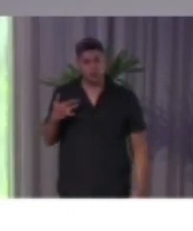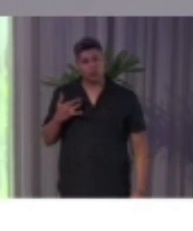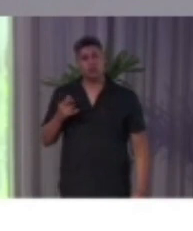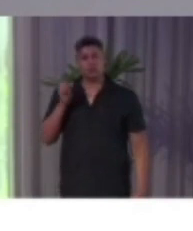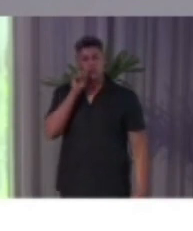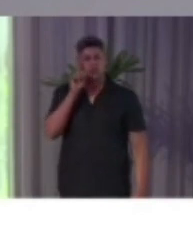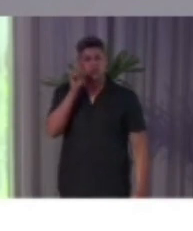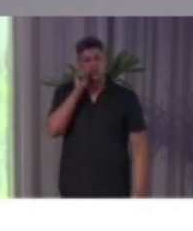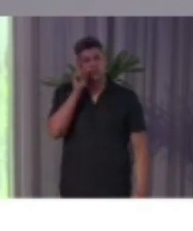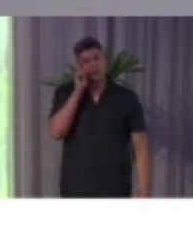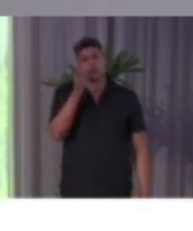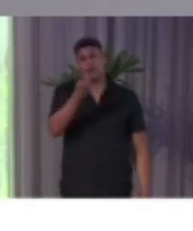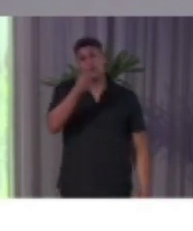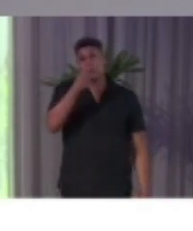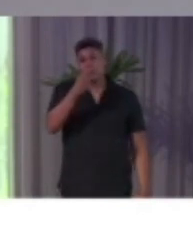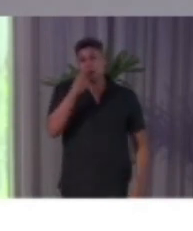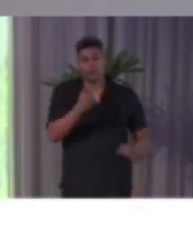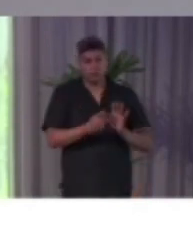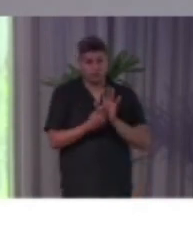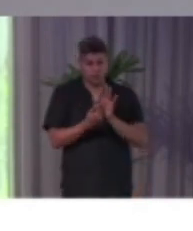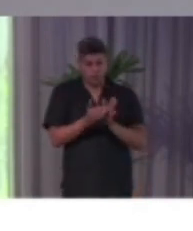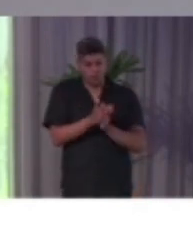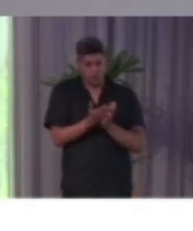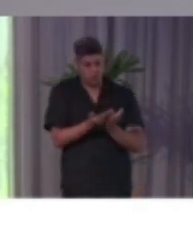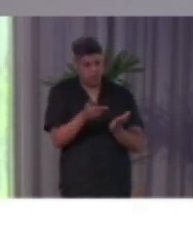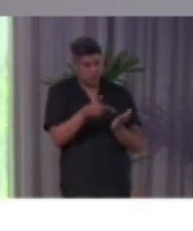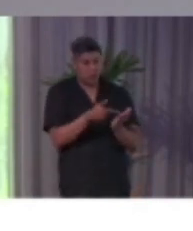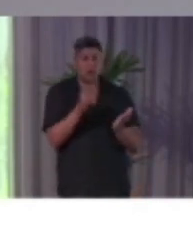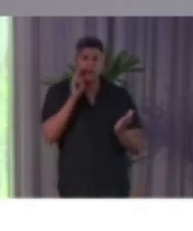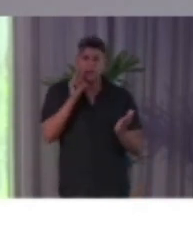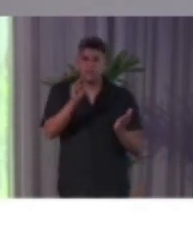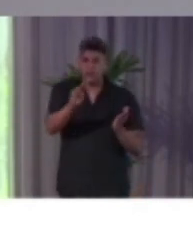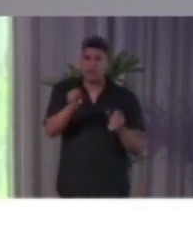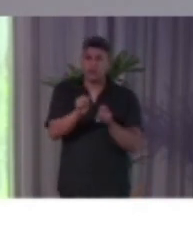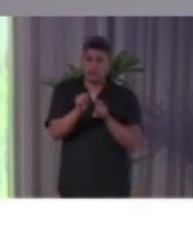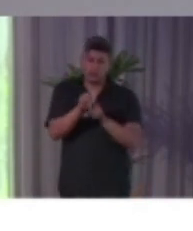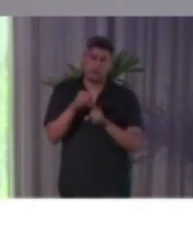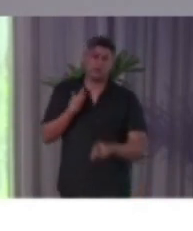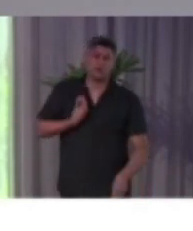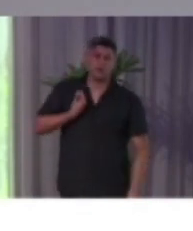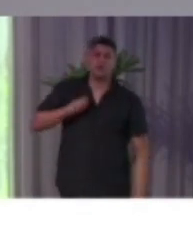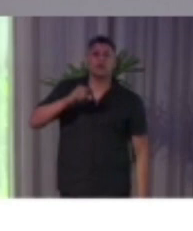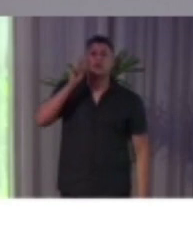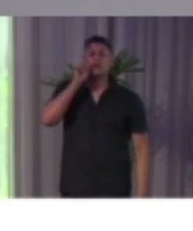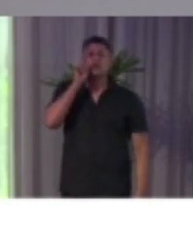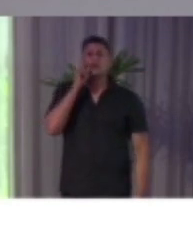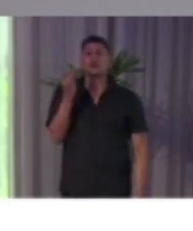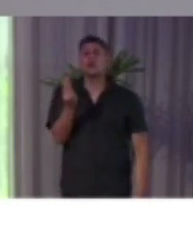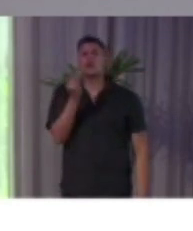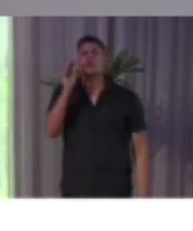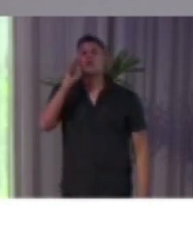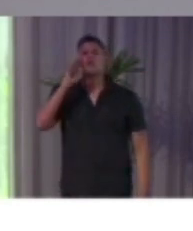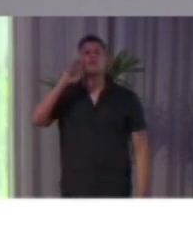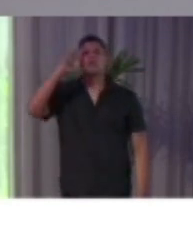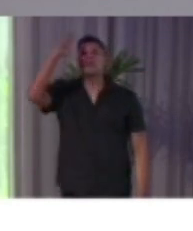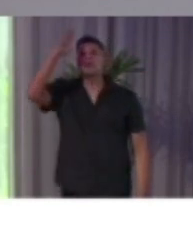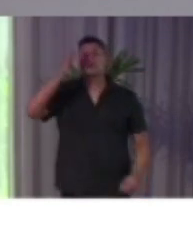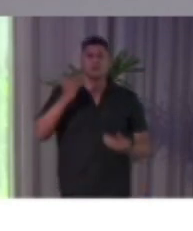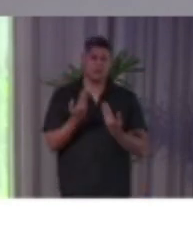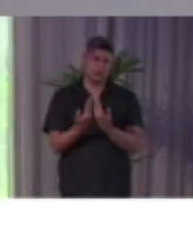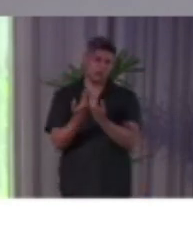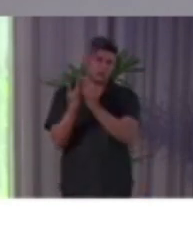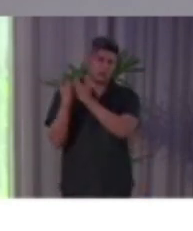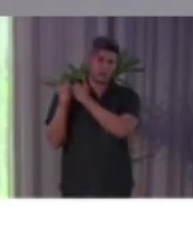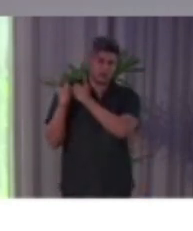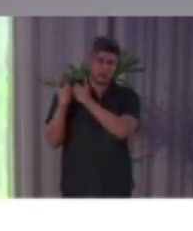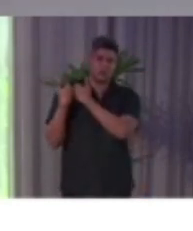sido apontados pela literatura, e a gente vê isso também na nossa vida diária, como os principais responsáveis pela redução